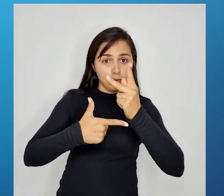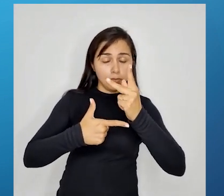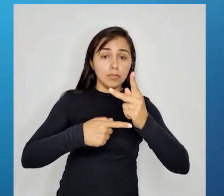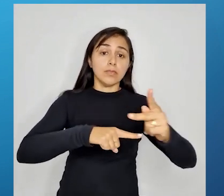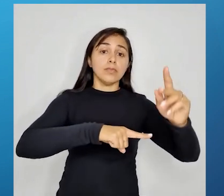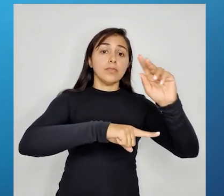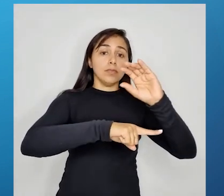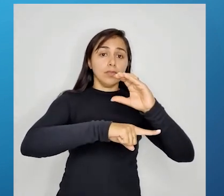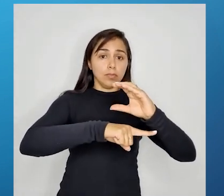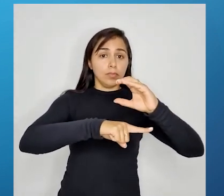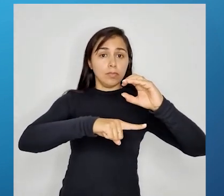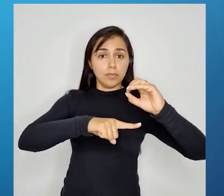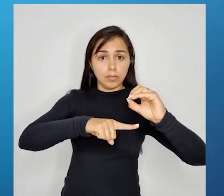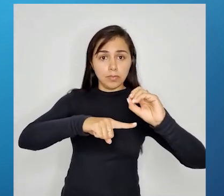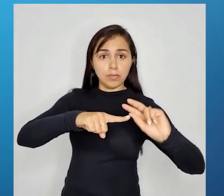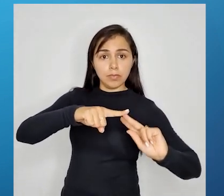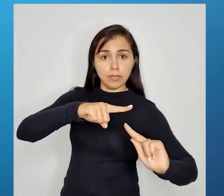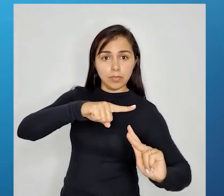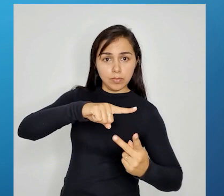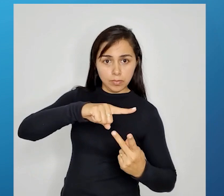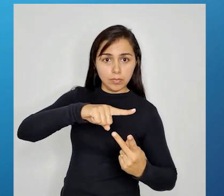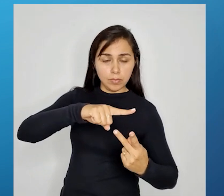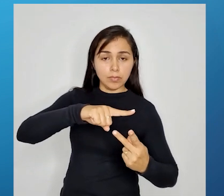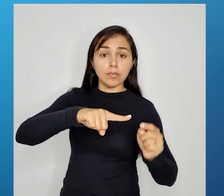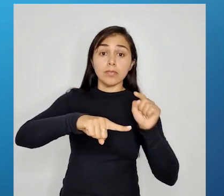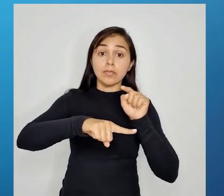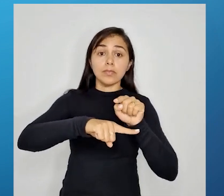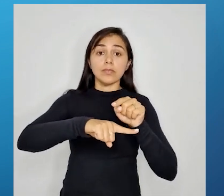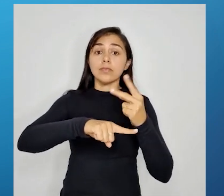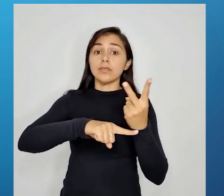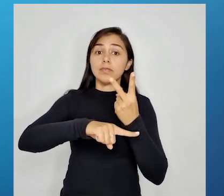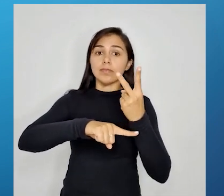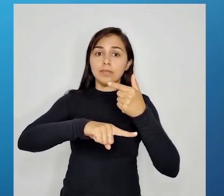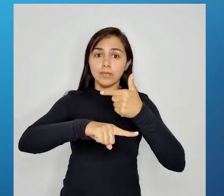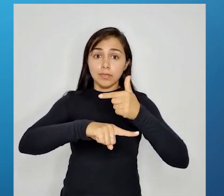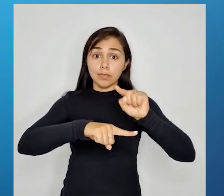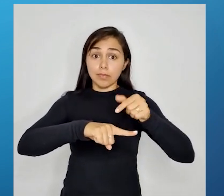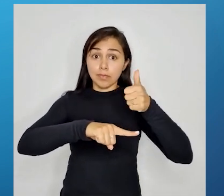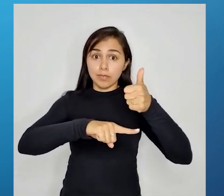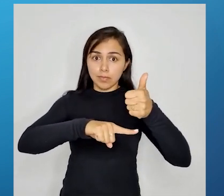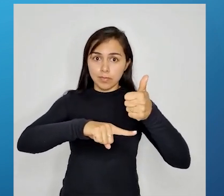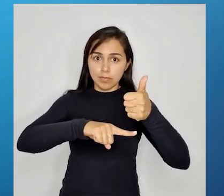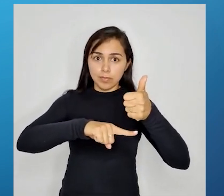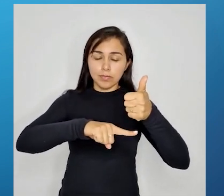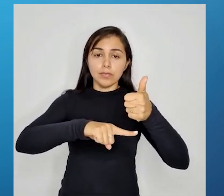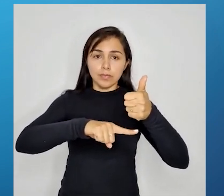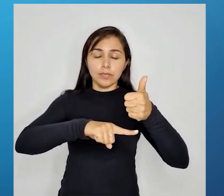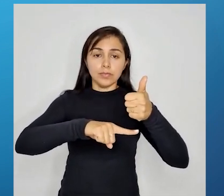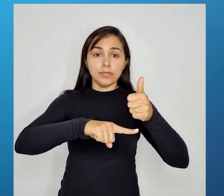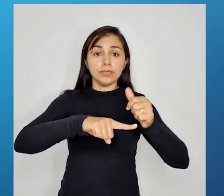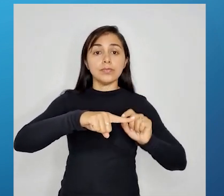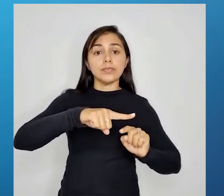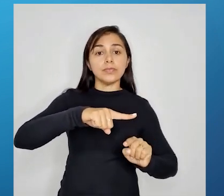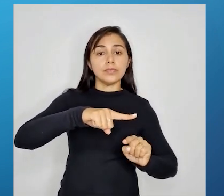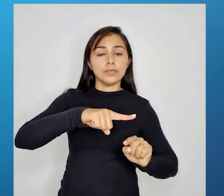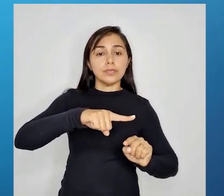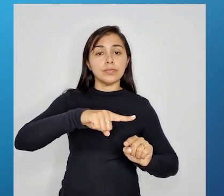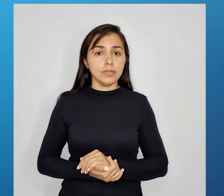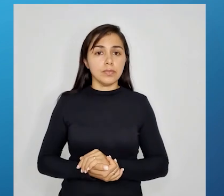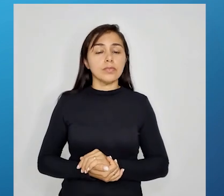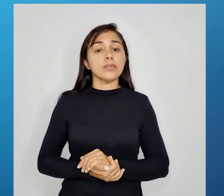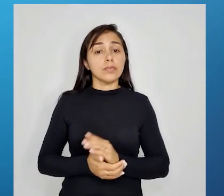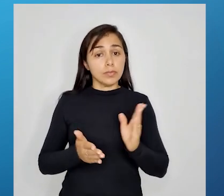cateto oposto a gente tem, depois eu vou caçar aqui a hipotenusa. E esse valor de 25, nós podemos consultar ele